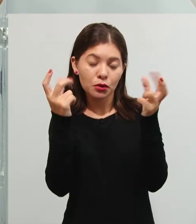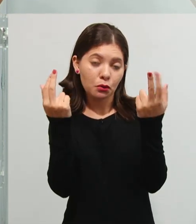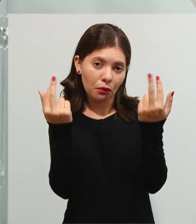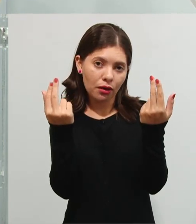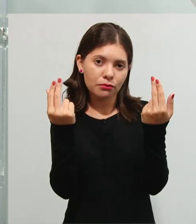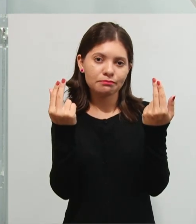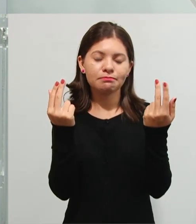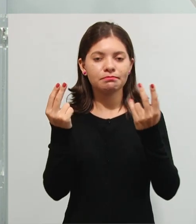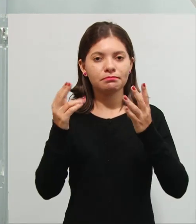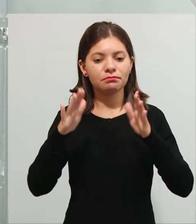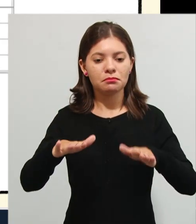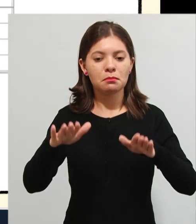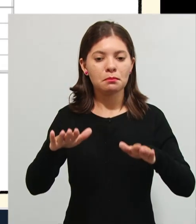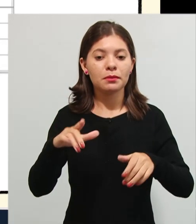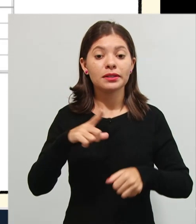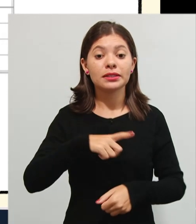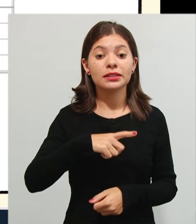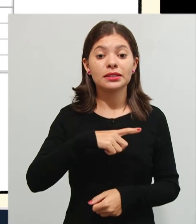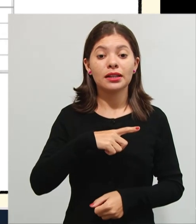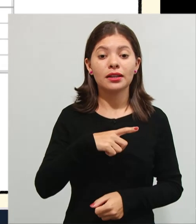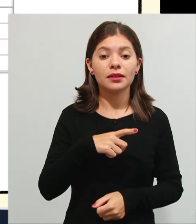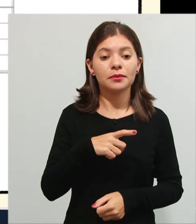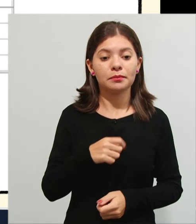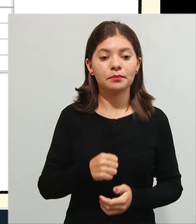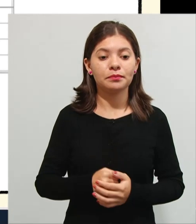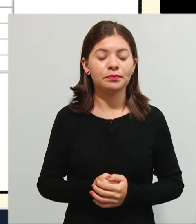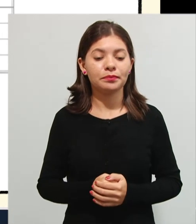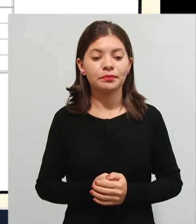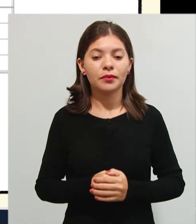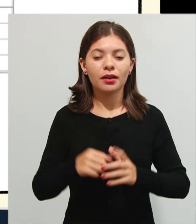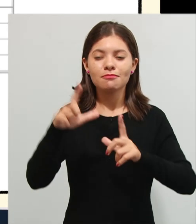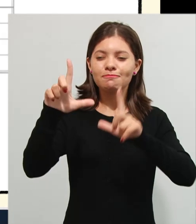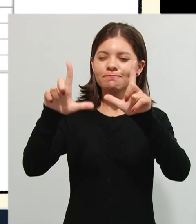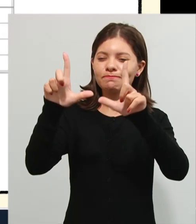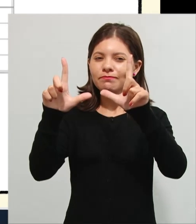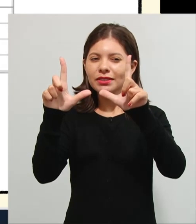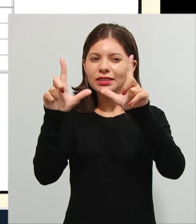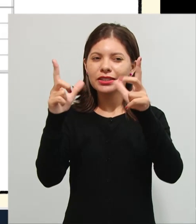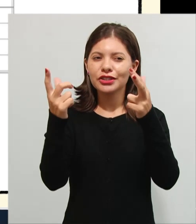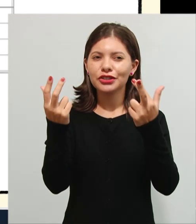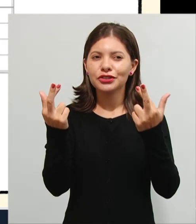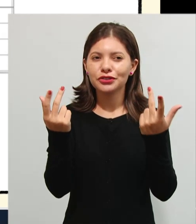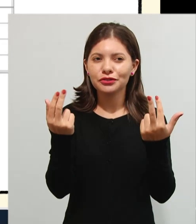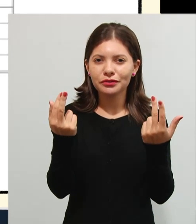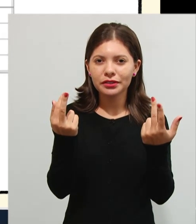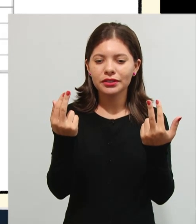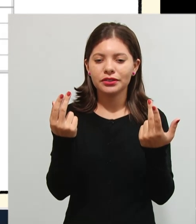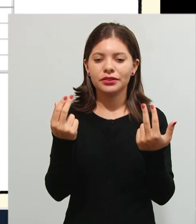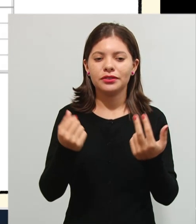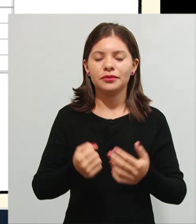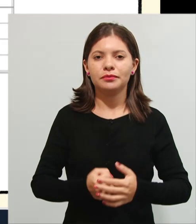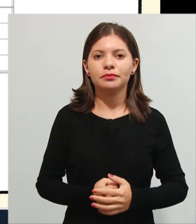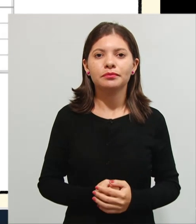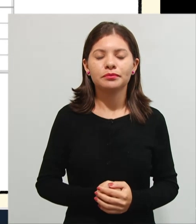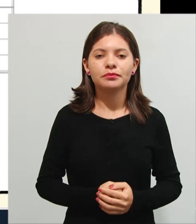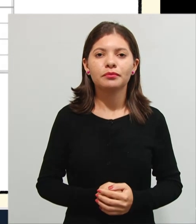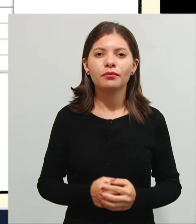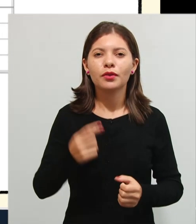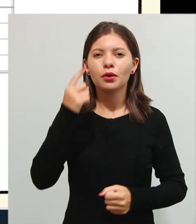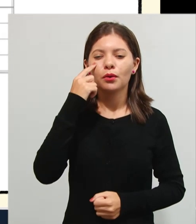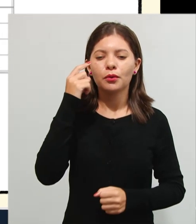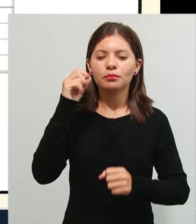menus, mas a gente vai ter um layout um pouquinho diferente. Se vocês observarem, quando a gente abre o